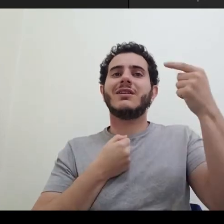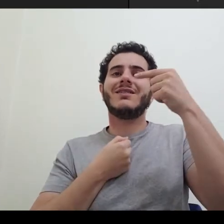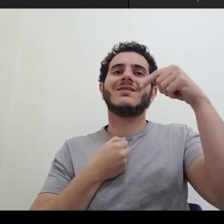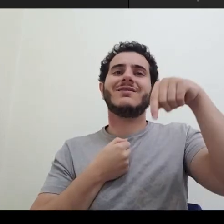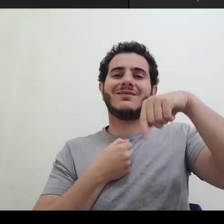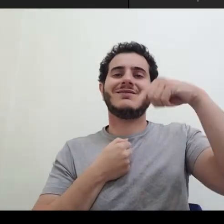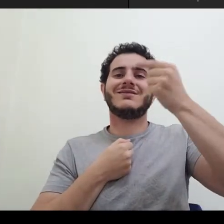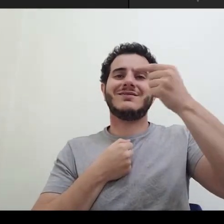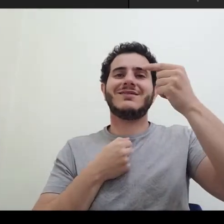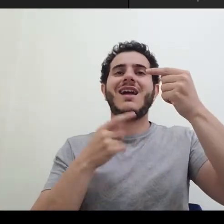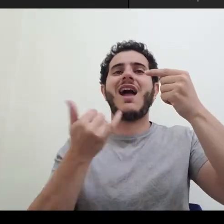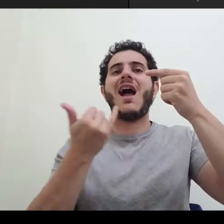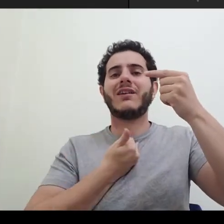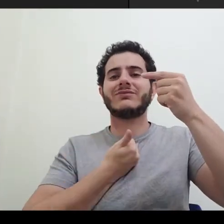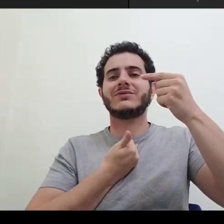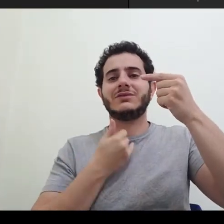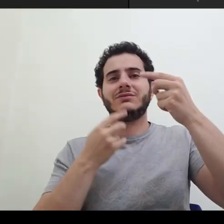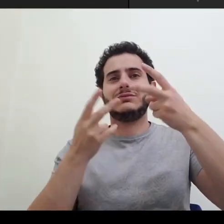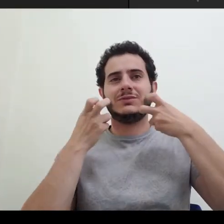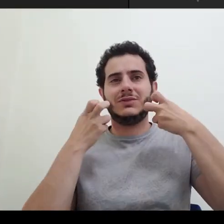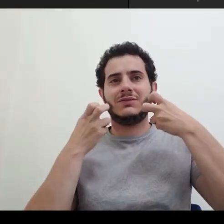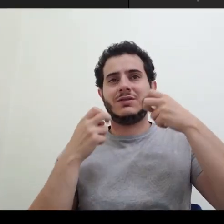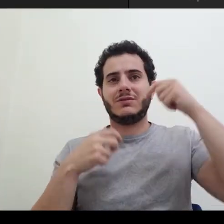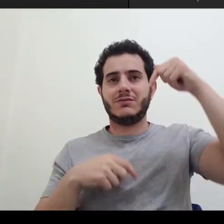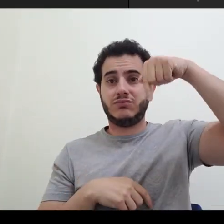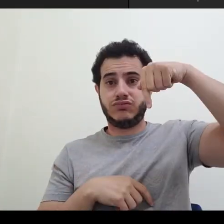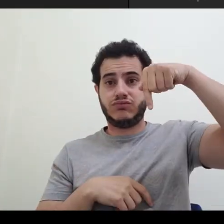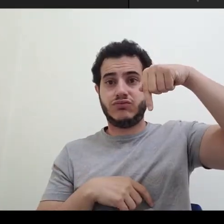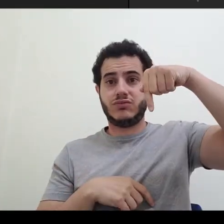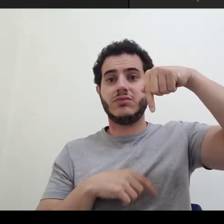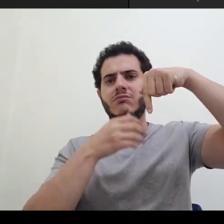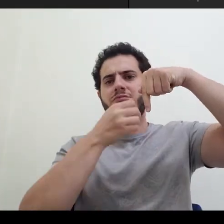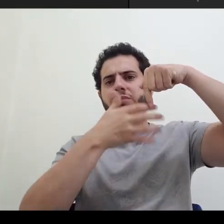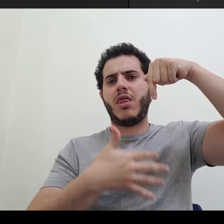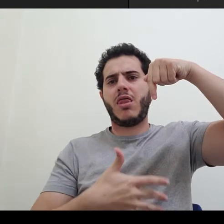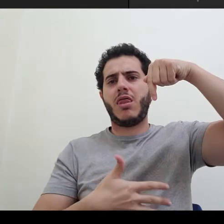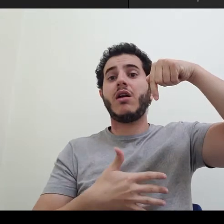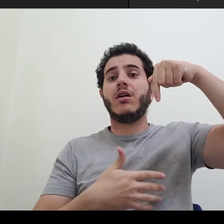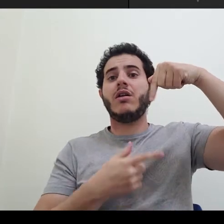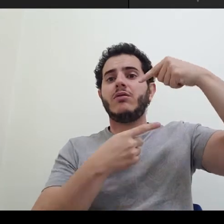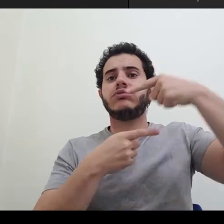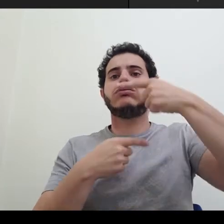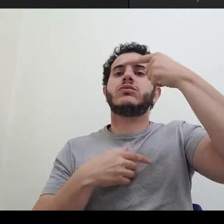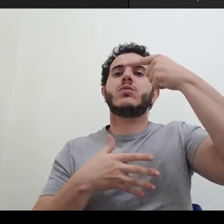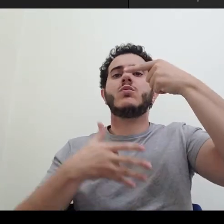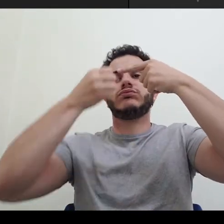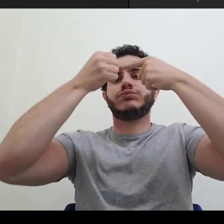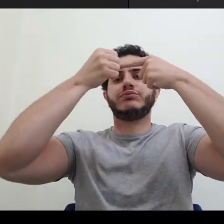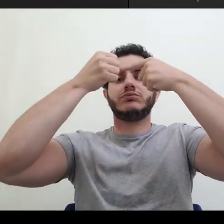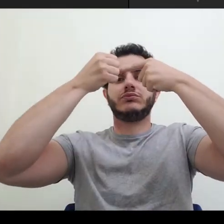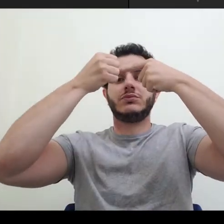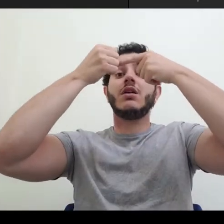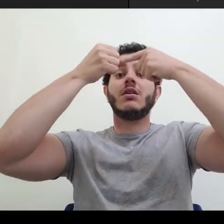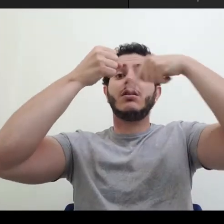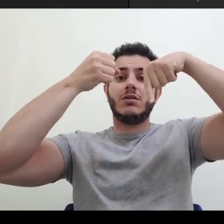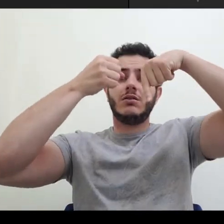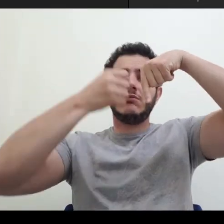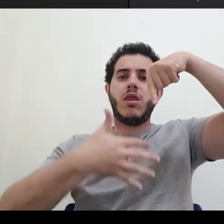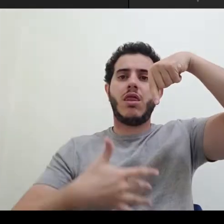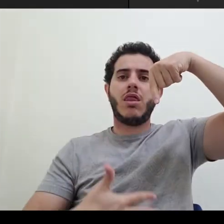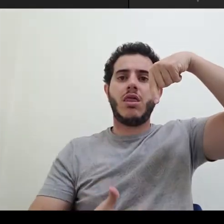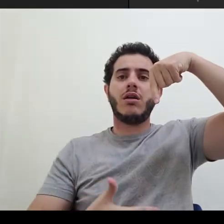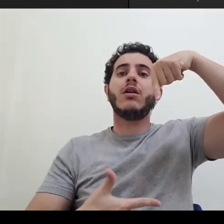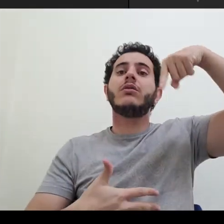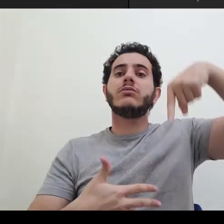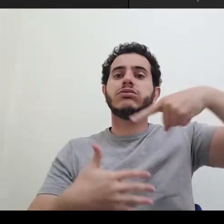Todo o Lightroom é cheio de nuances. Reparem nas setinhas. A setinha baixada está aberta, a setinha levantada está fechada. Quando ela está abaixada,